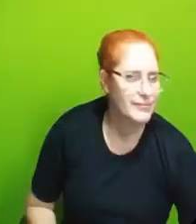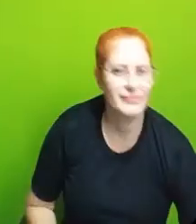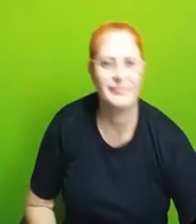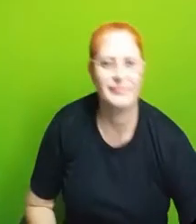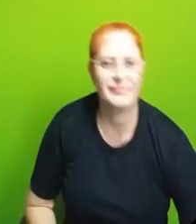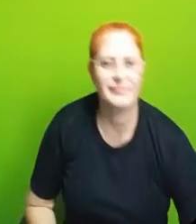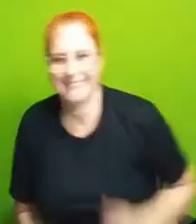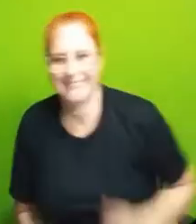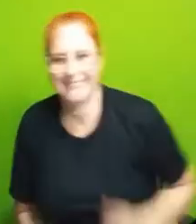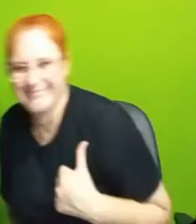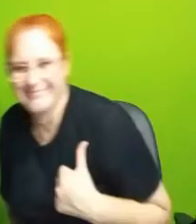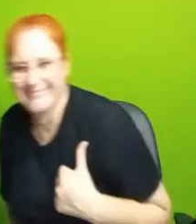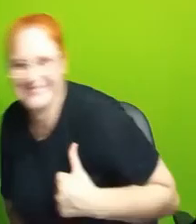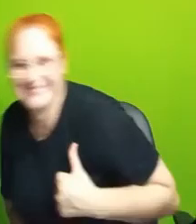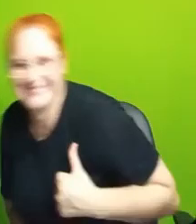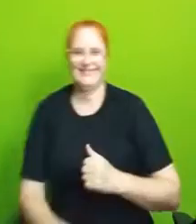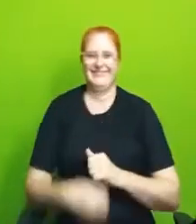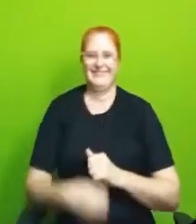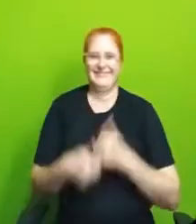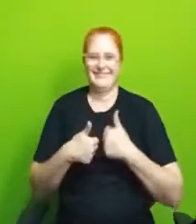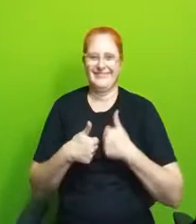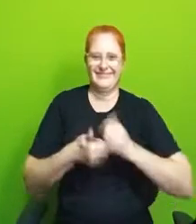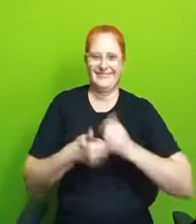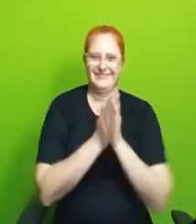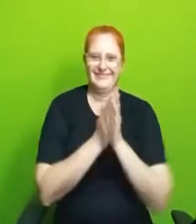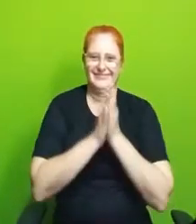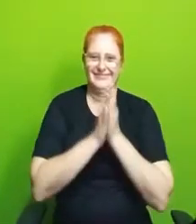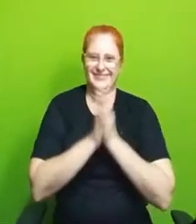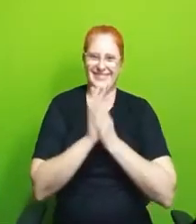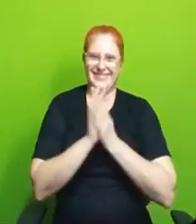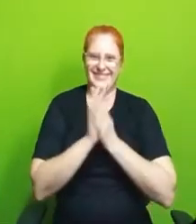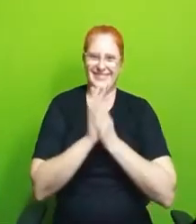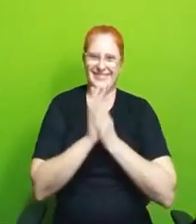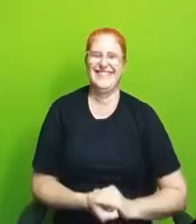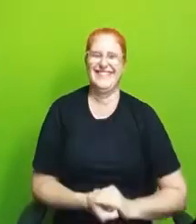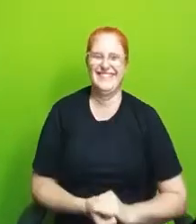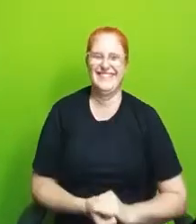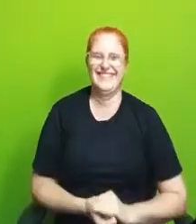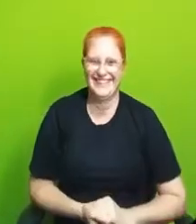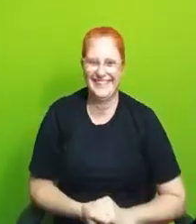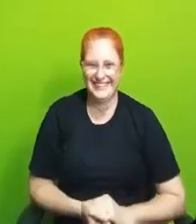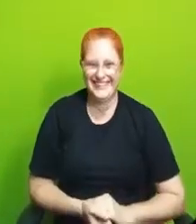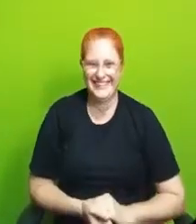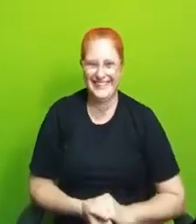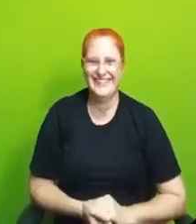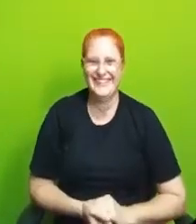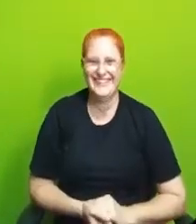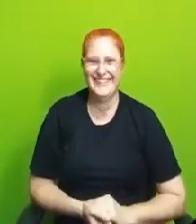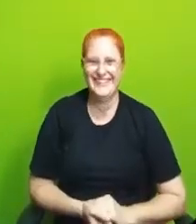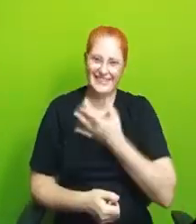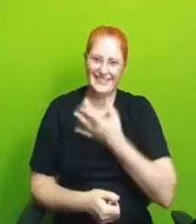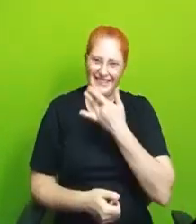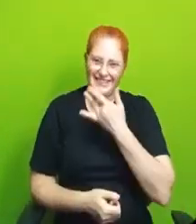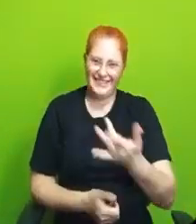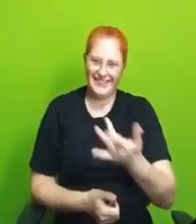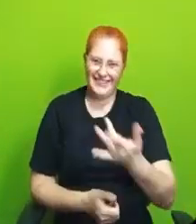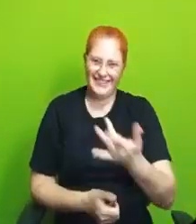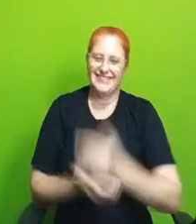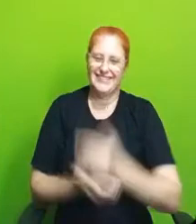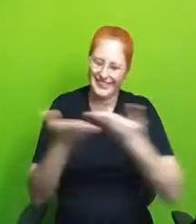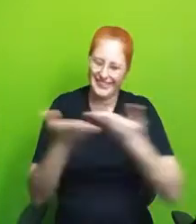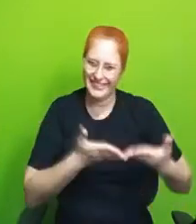bom. Bem-vinda, Simone. Legal, deu certo. Boa A tarde, luz aqui. gente. Bem-vindos todos